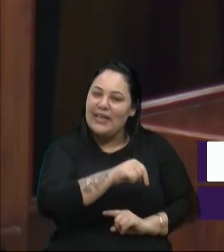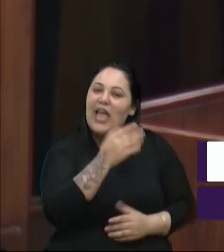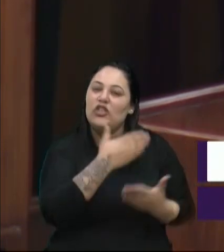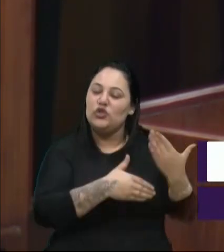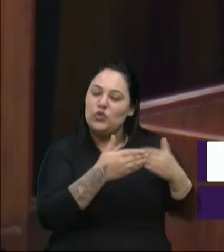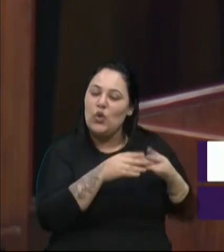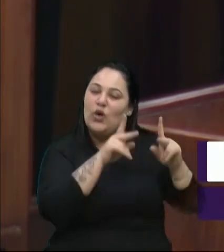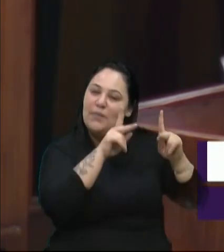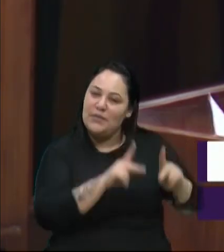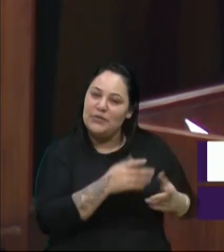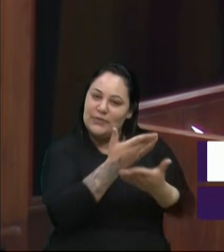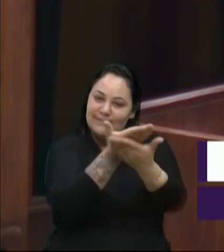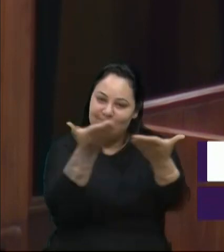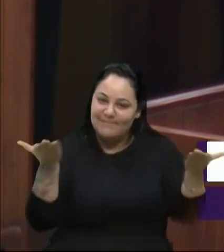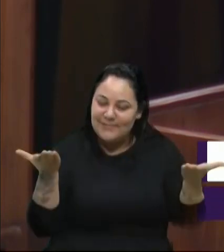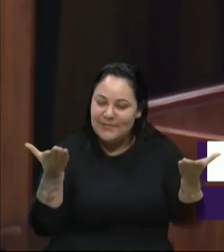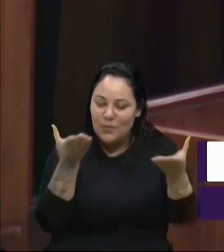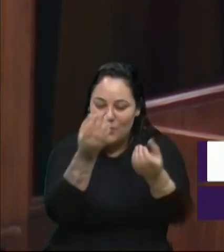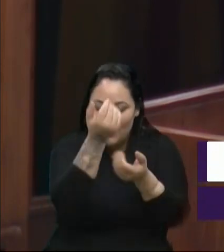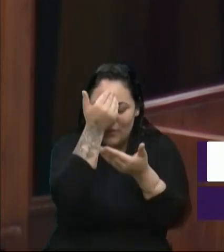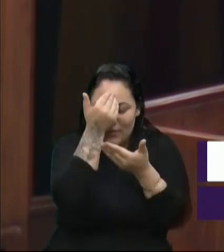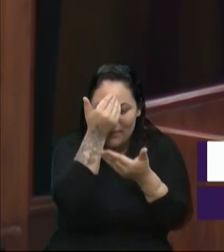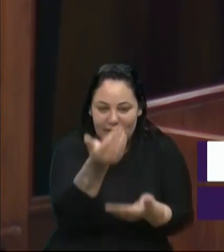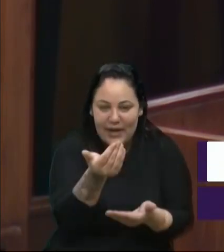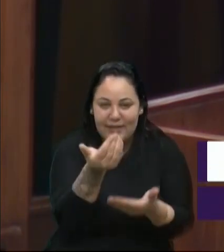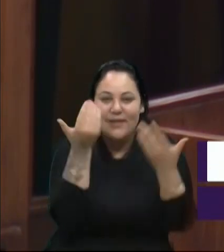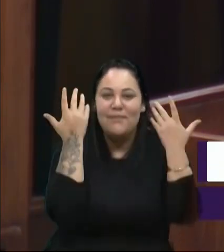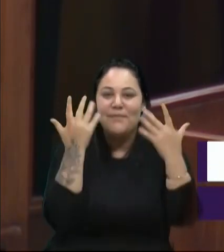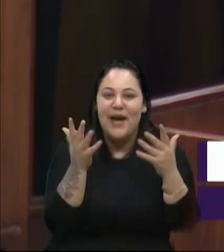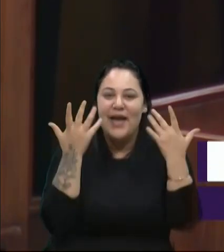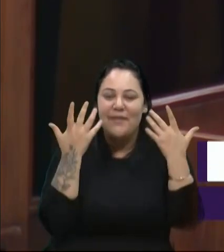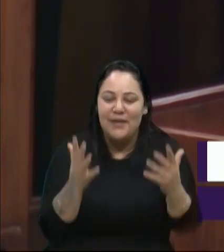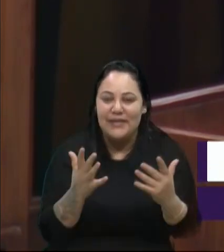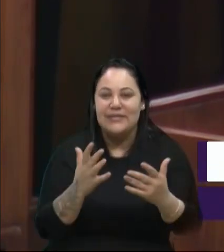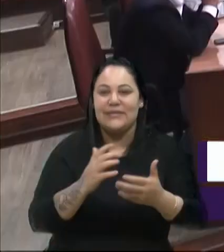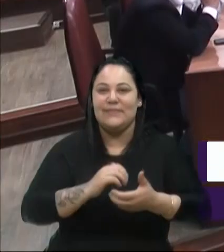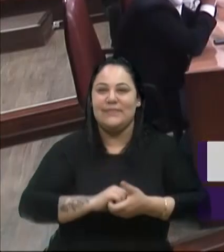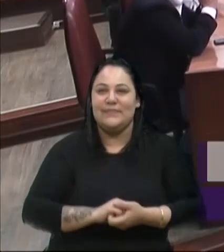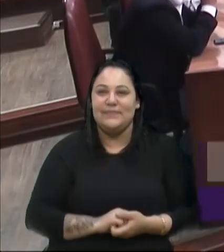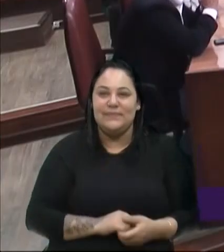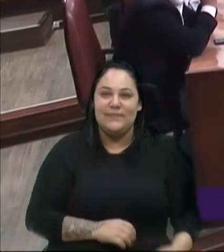de todas vocês. Meu muito obrigado e parabéns mais uma vez.